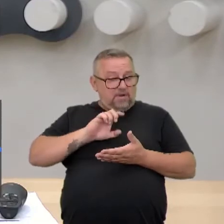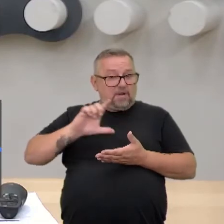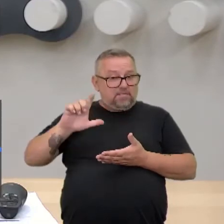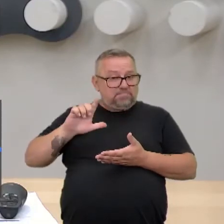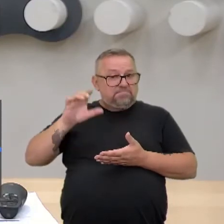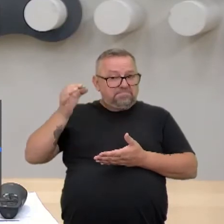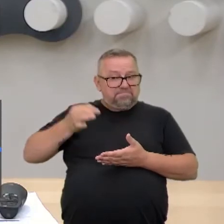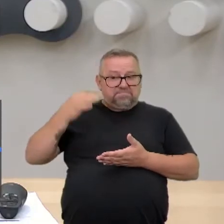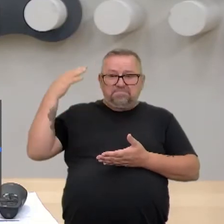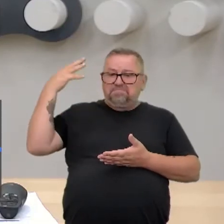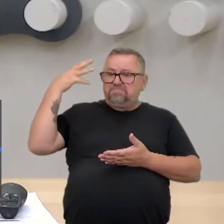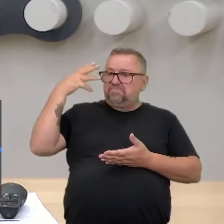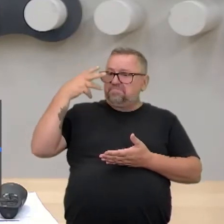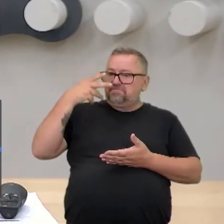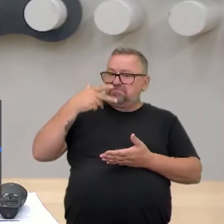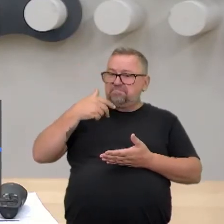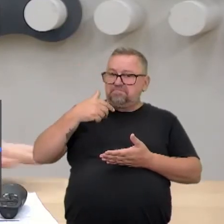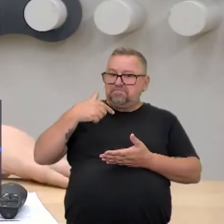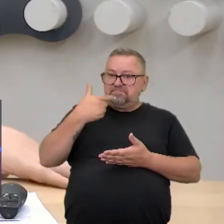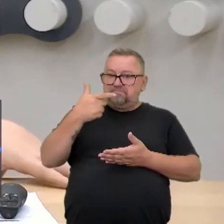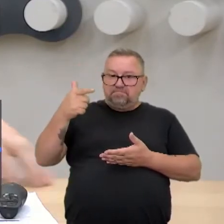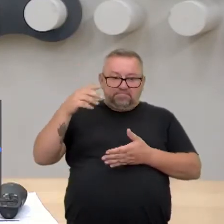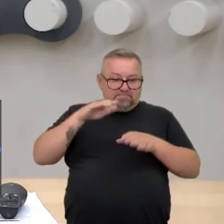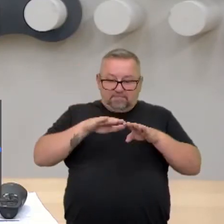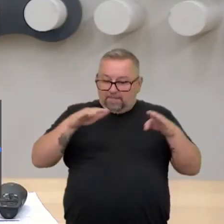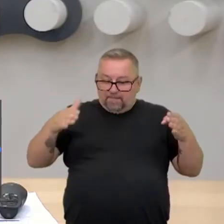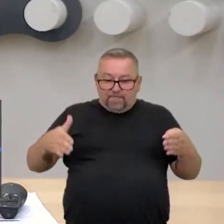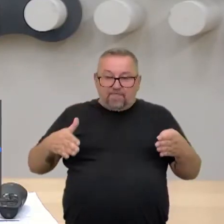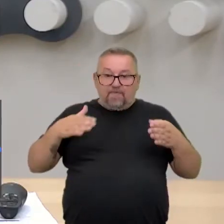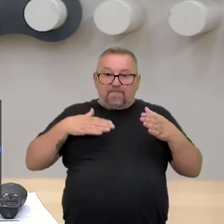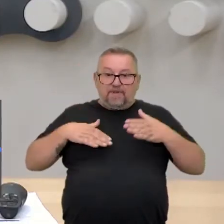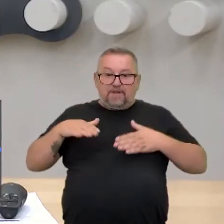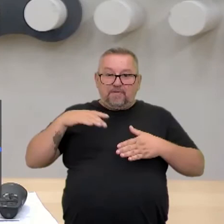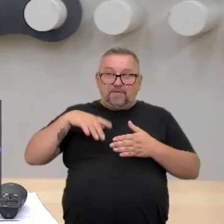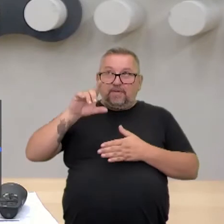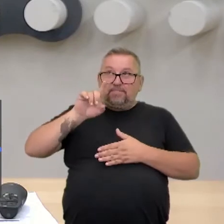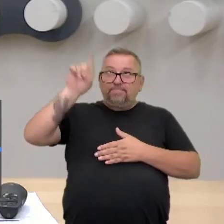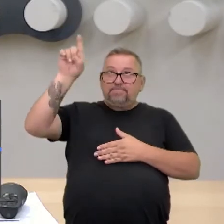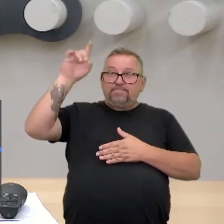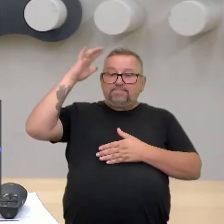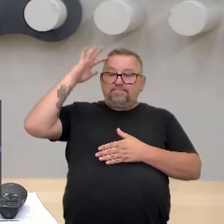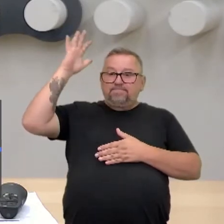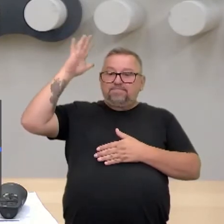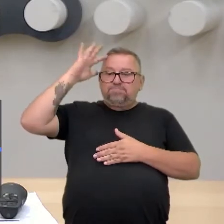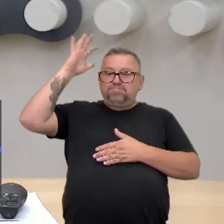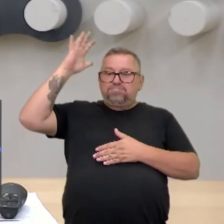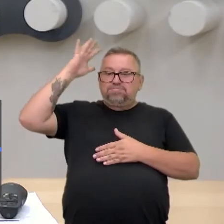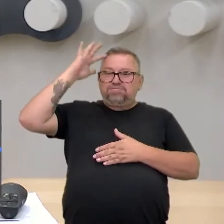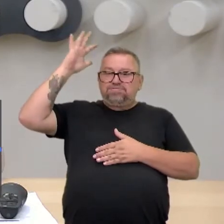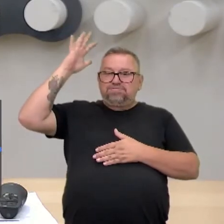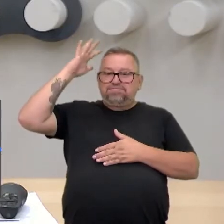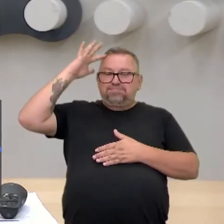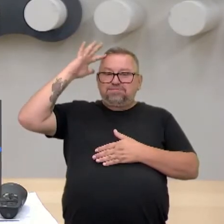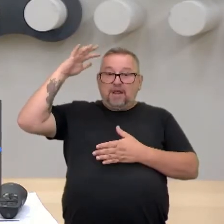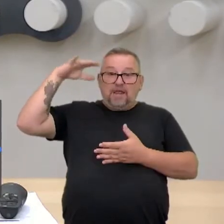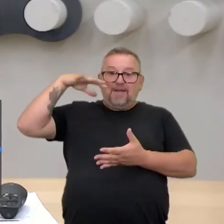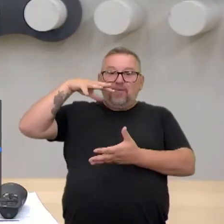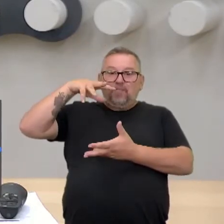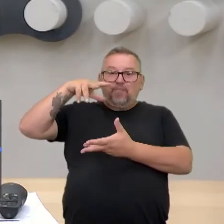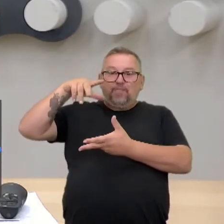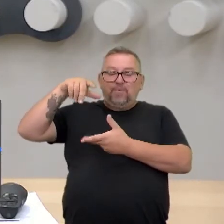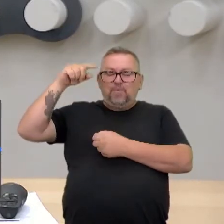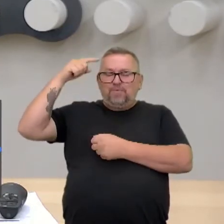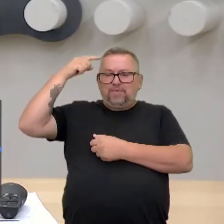verdade a beleza não o hino nosso mundo elas estão no mundo das ideias e esse mundo